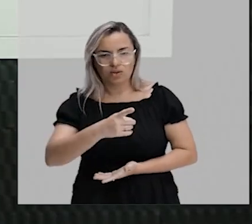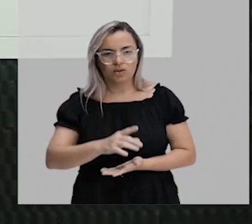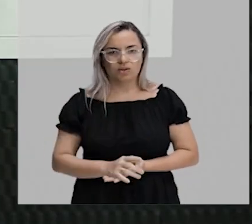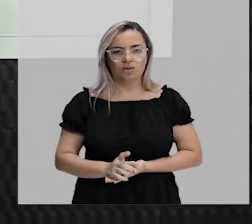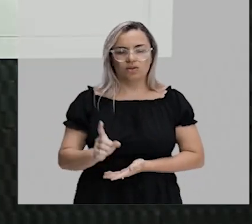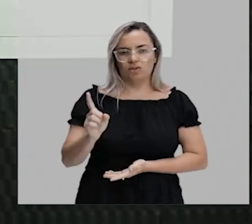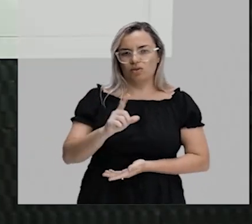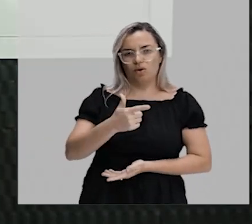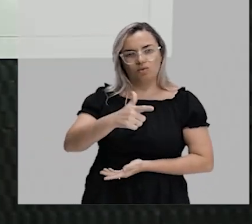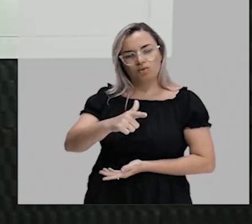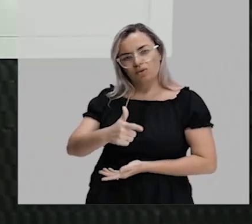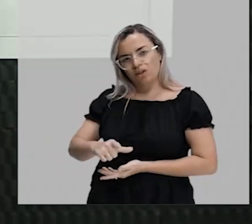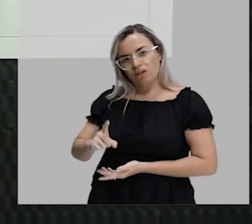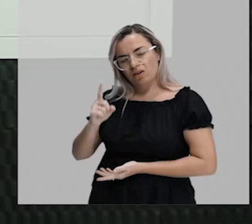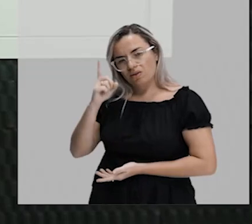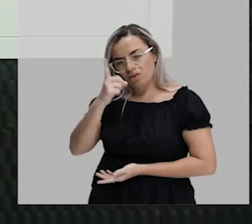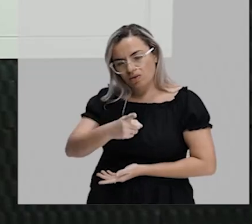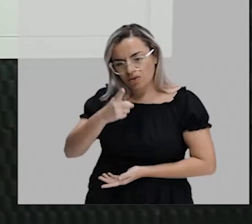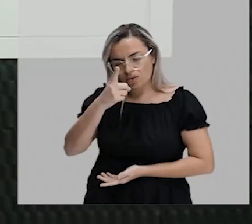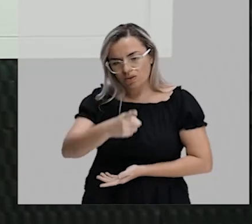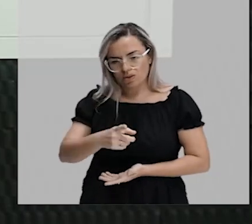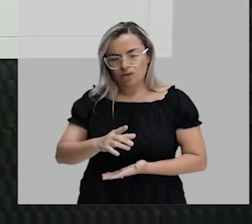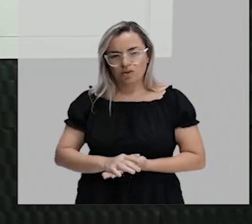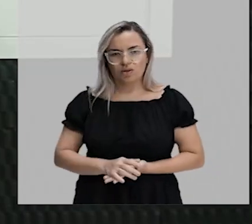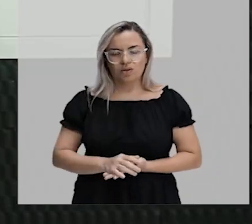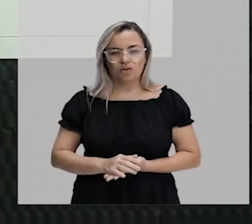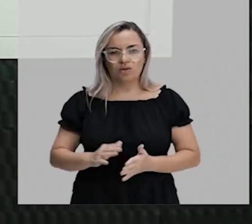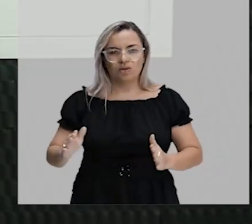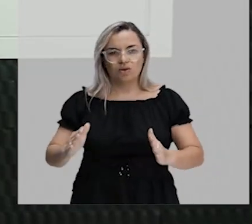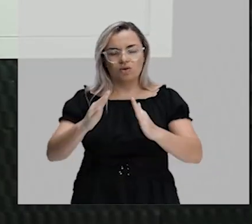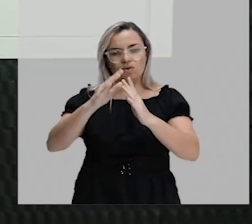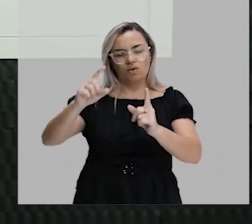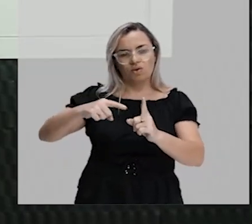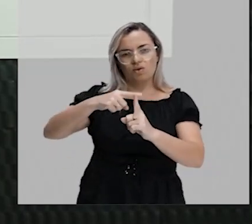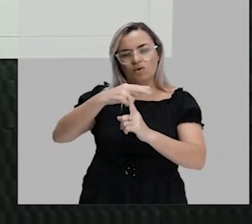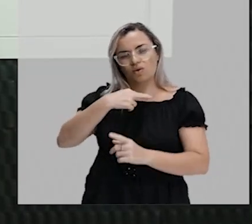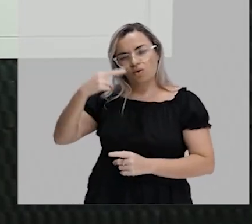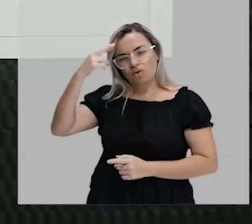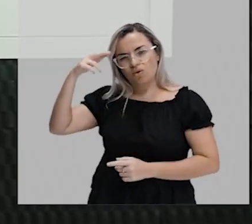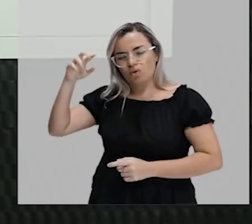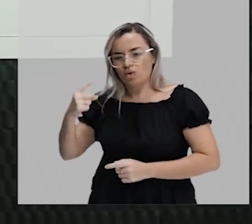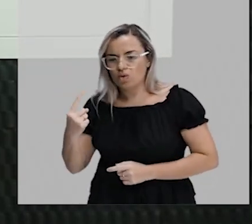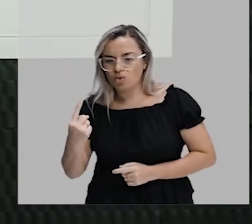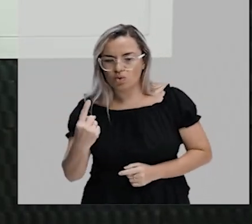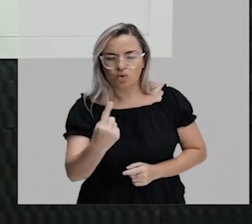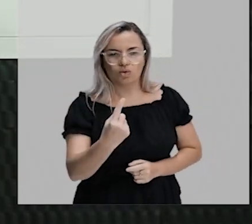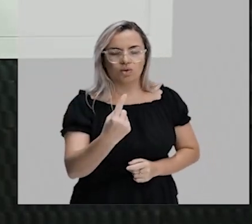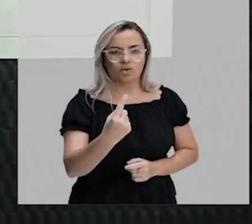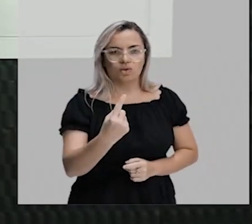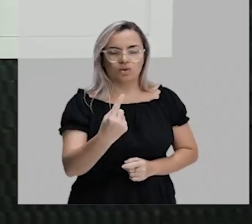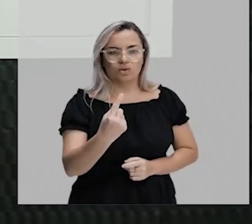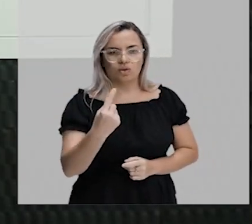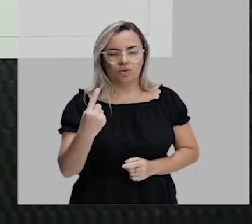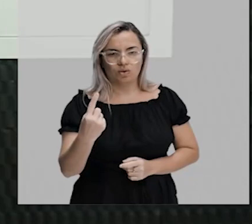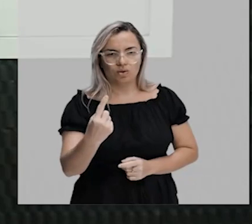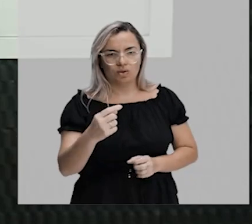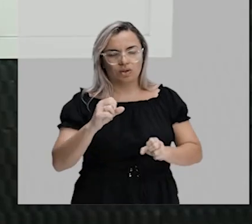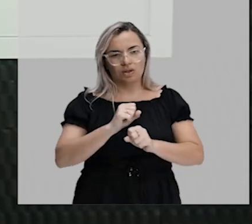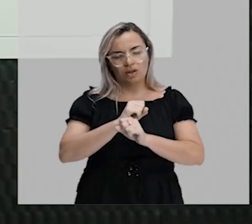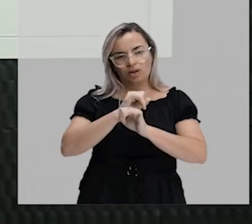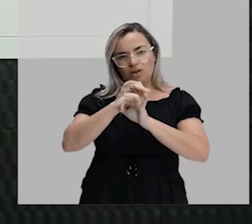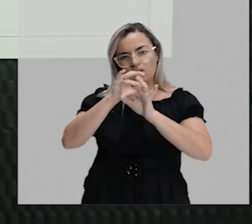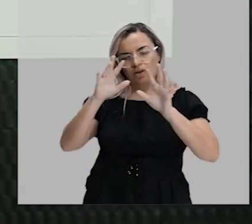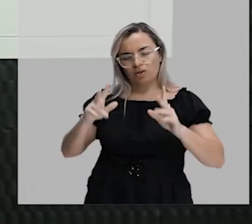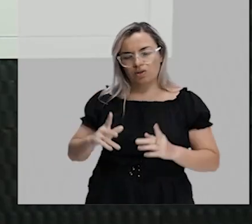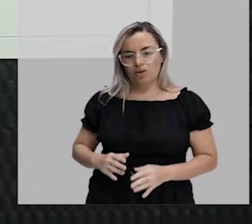a necessidade de considerar o contexto religioso como o único capaz de despertar no ser humano